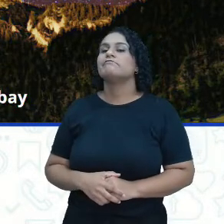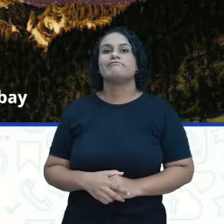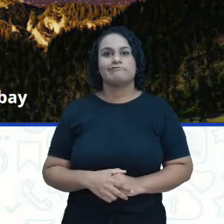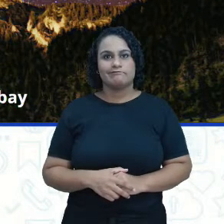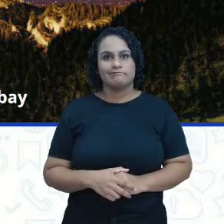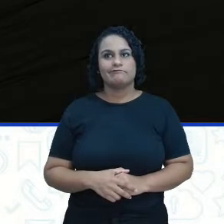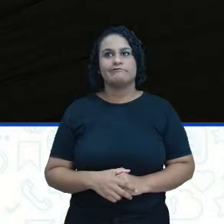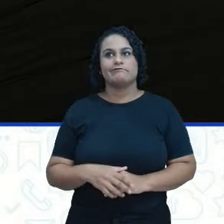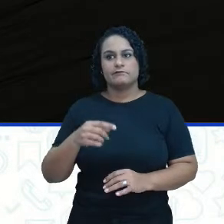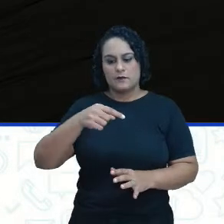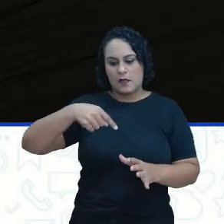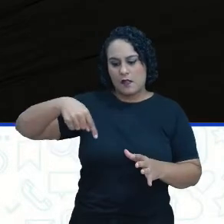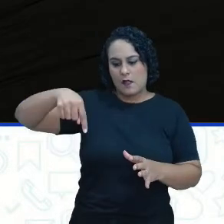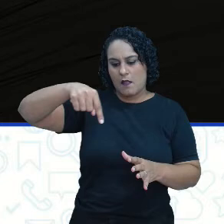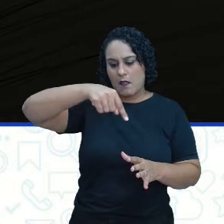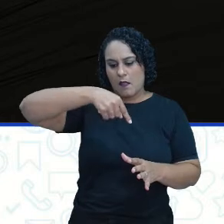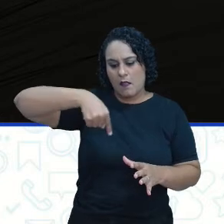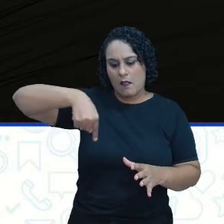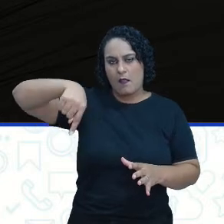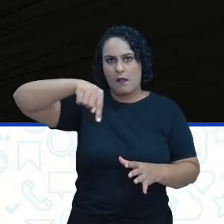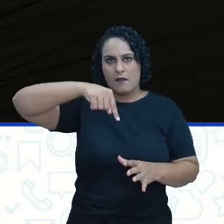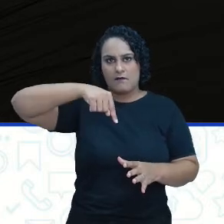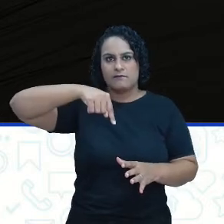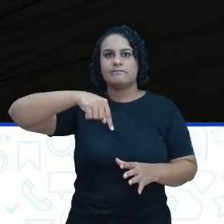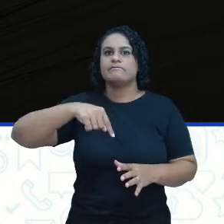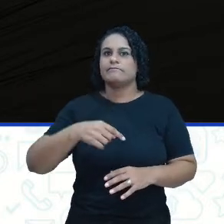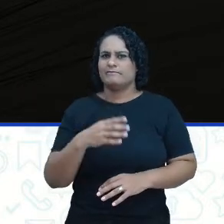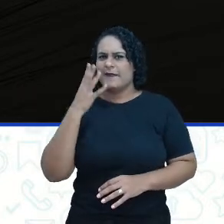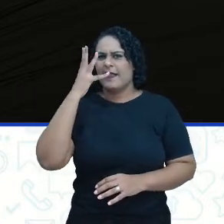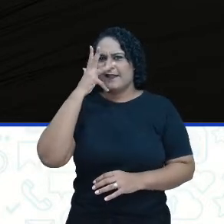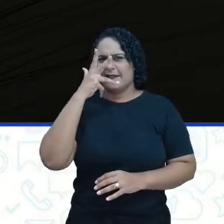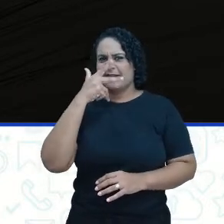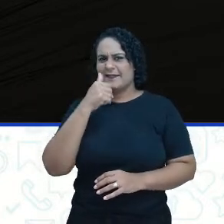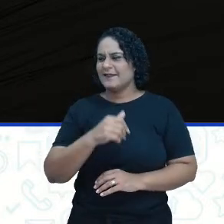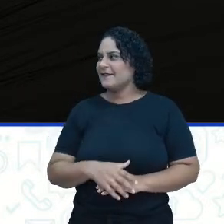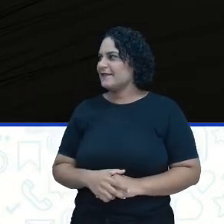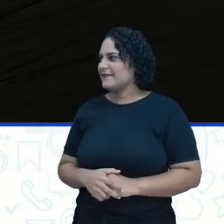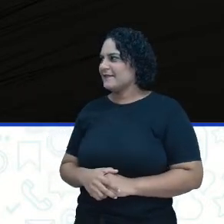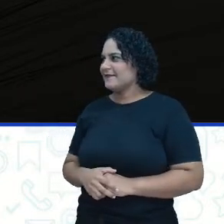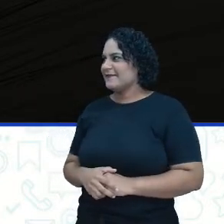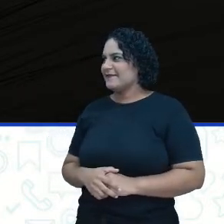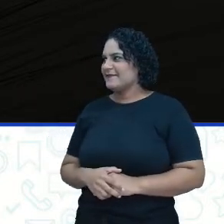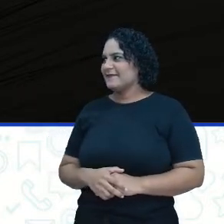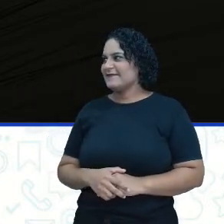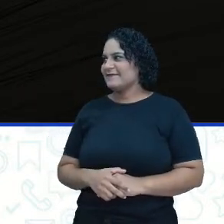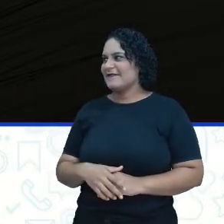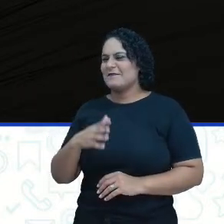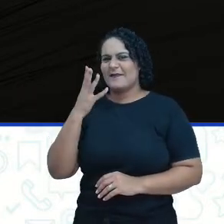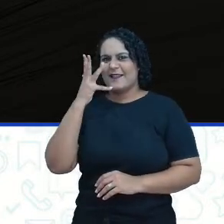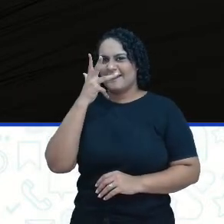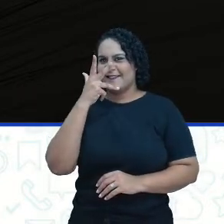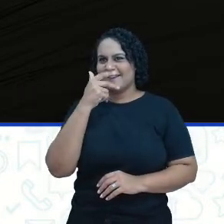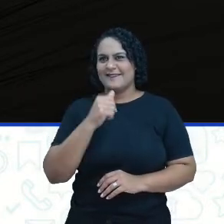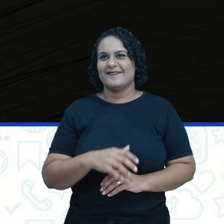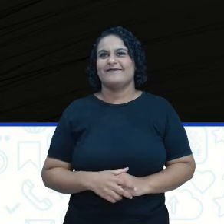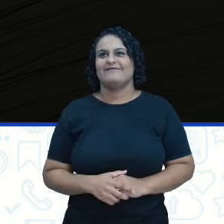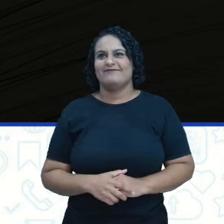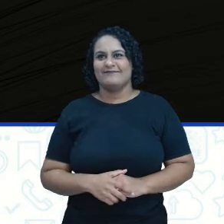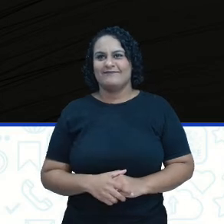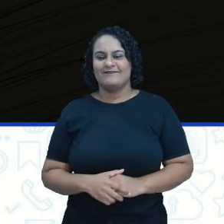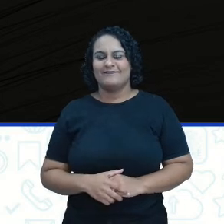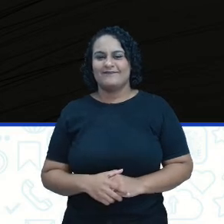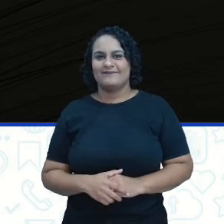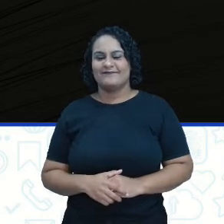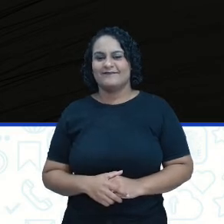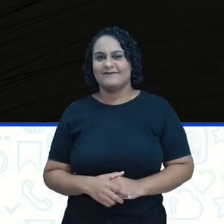vendo, né, o contorno dele aí, tá? É muito linda, né, professora? Belíssima, né, Carol? Eu acho.